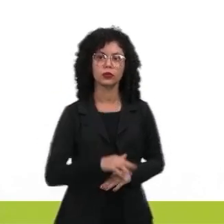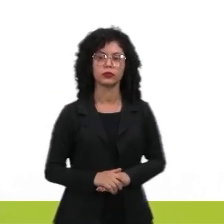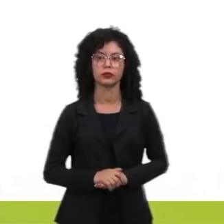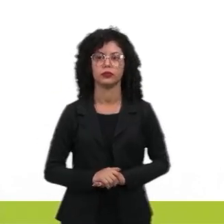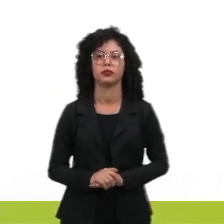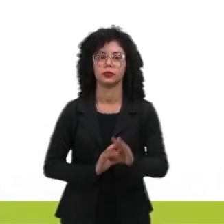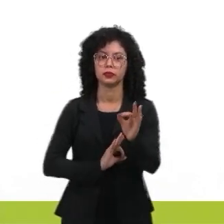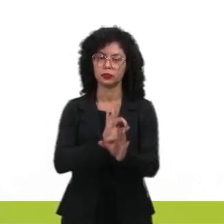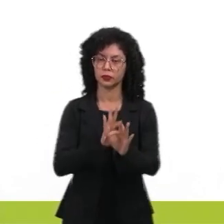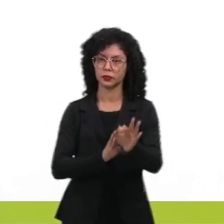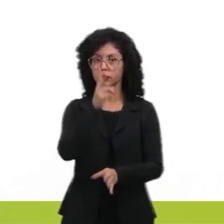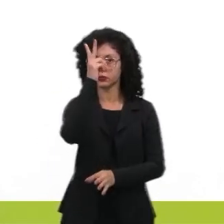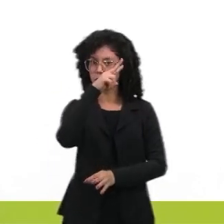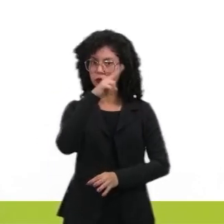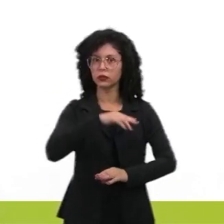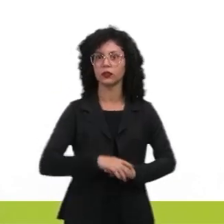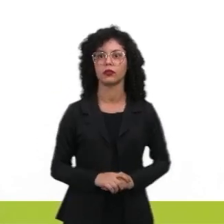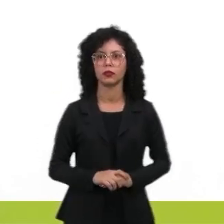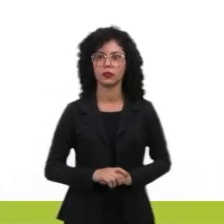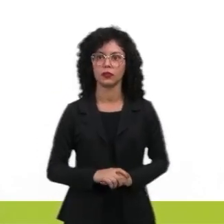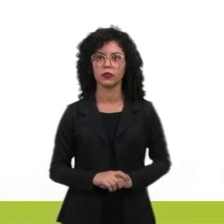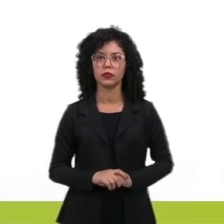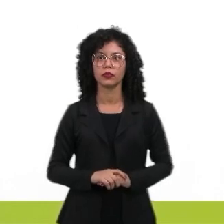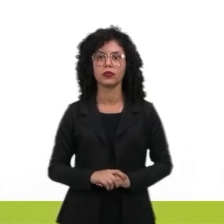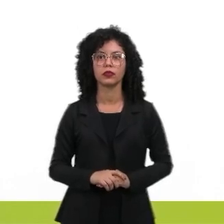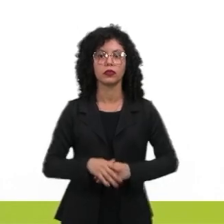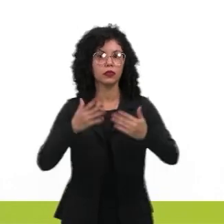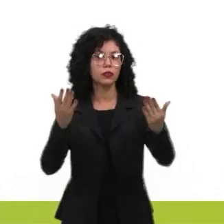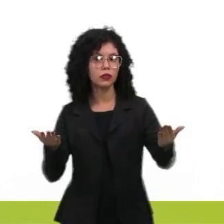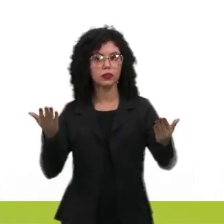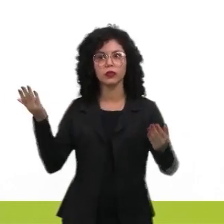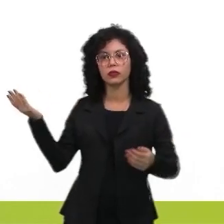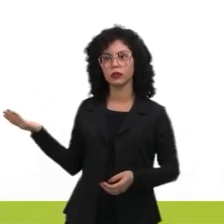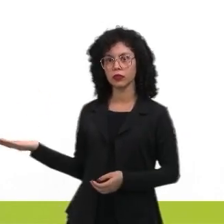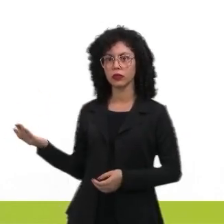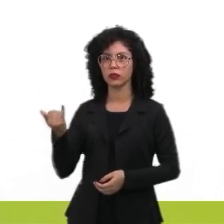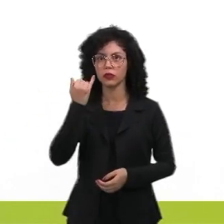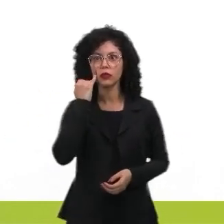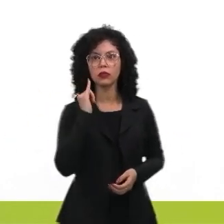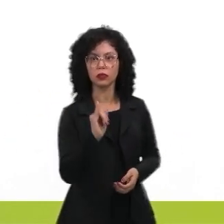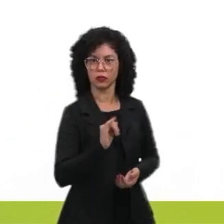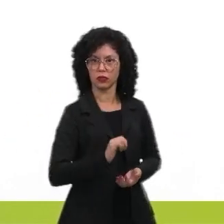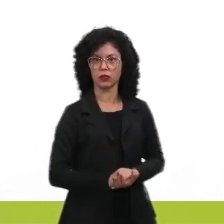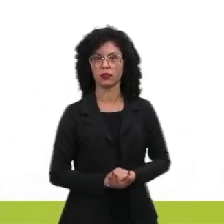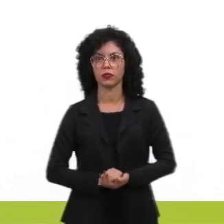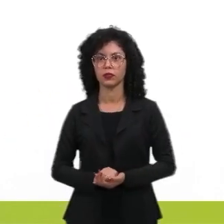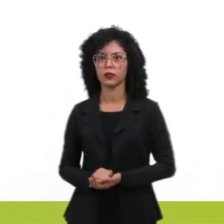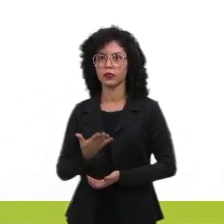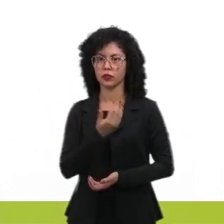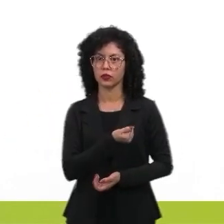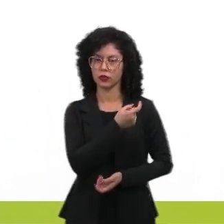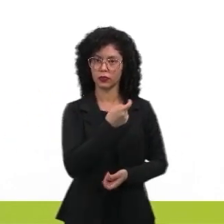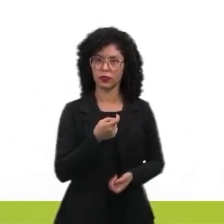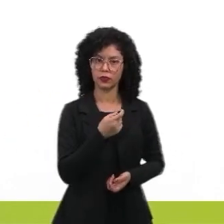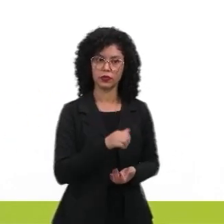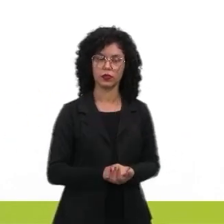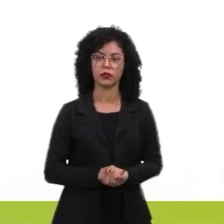é que eu monto isso aqui? Lembra? A gente trabalha, a princípio, com uma ideia do número x